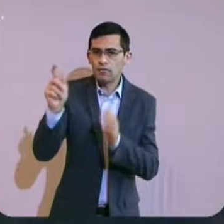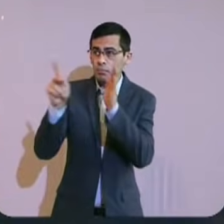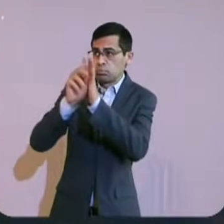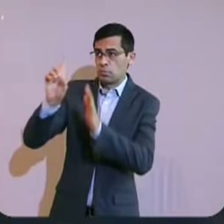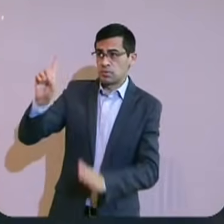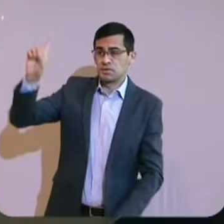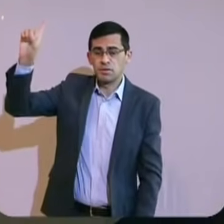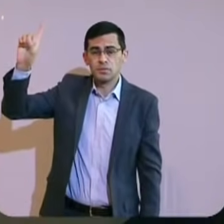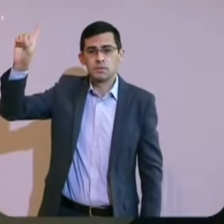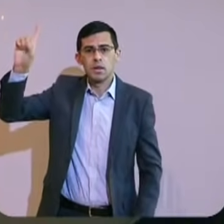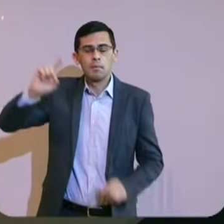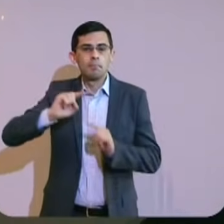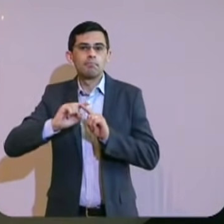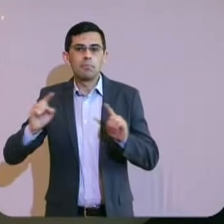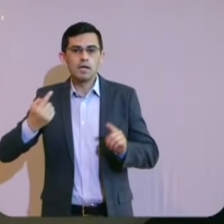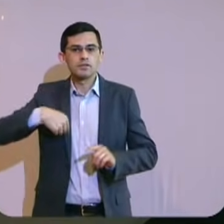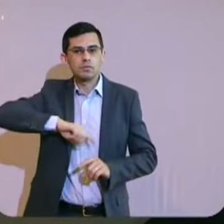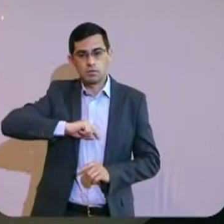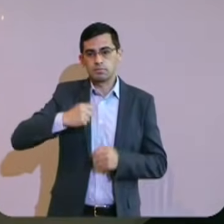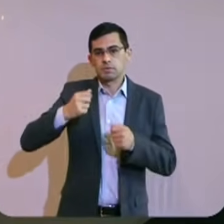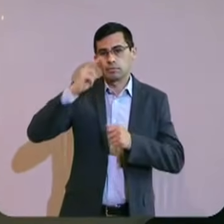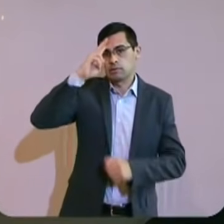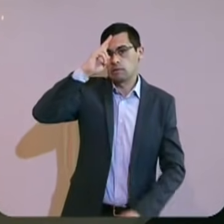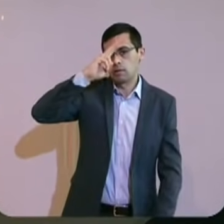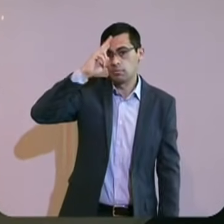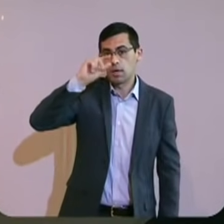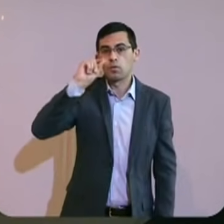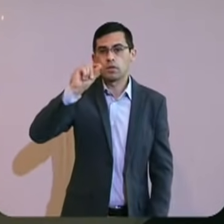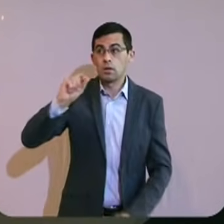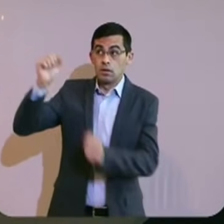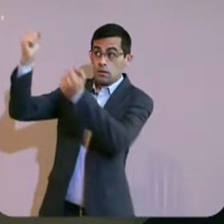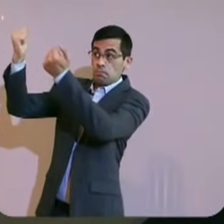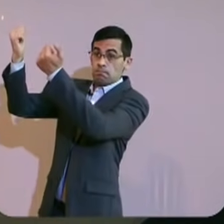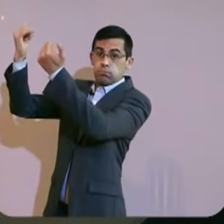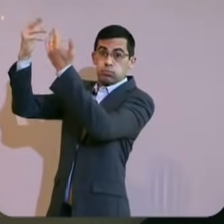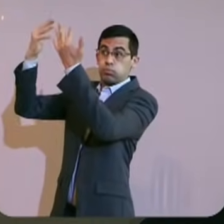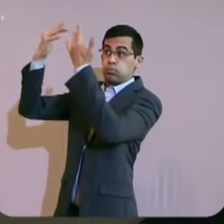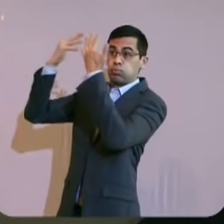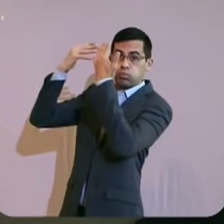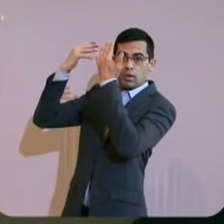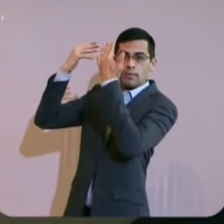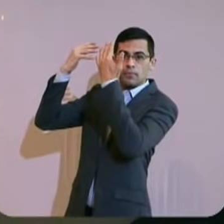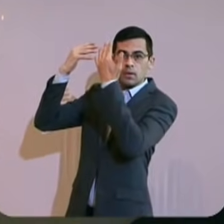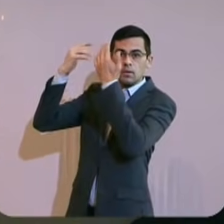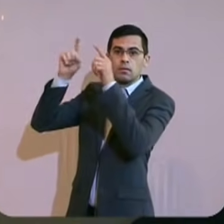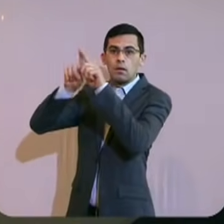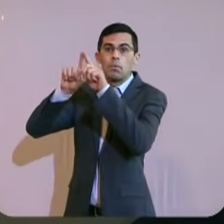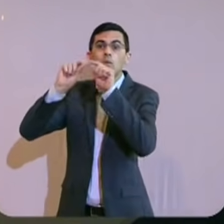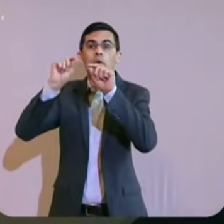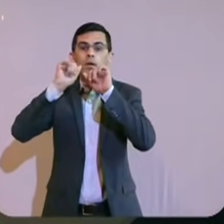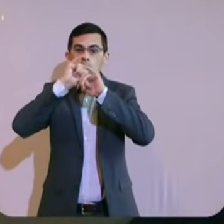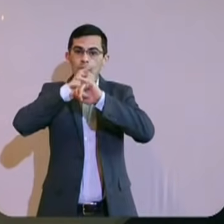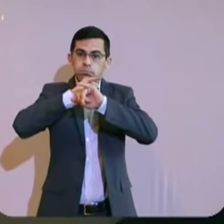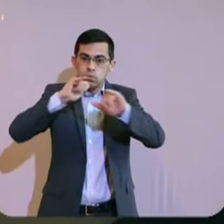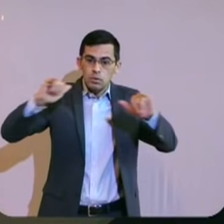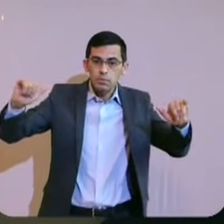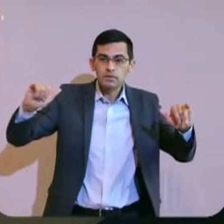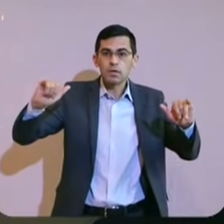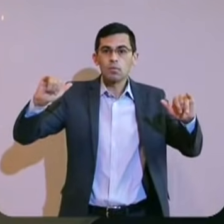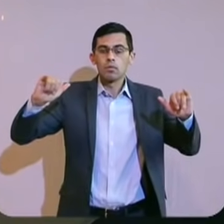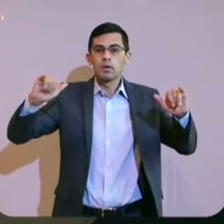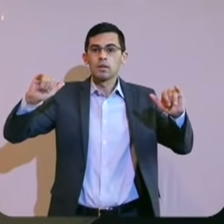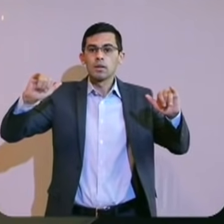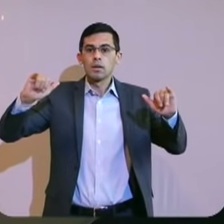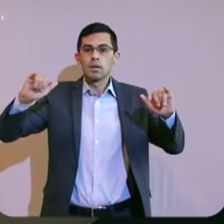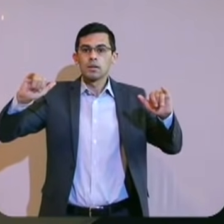da boca de Deus, mas a gente tem que lembrar que a bênção de Deus é também uma proclamação da sua palavra,